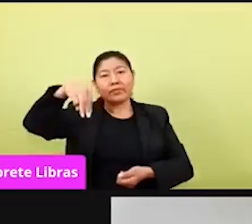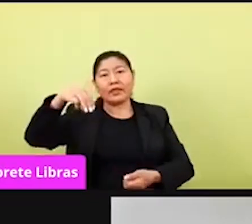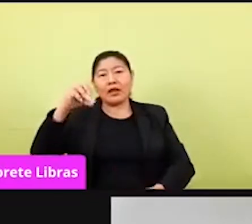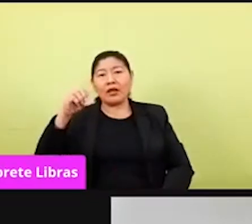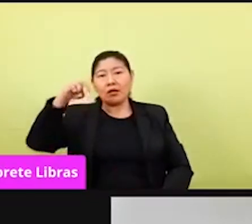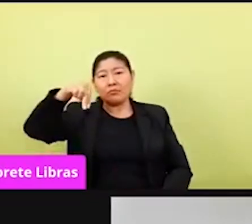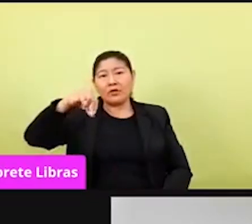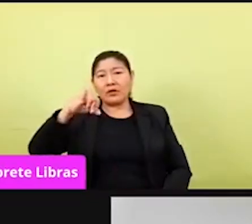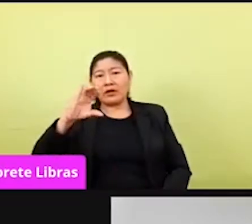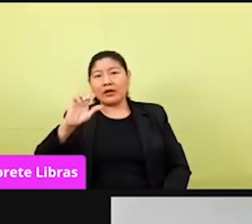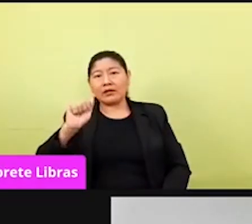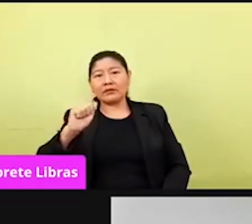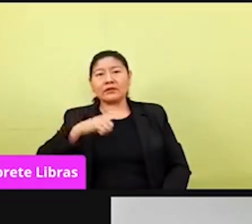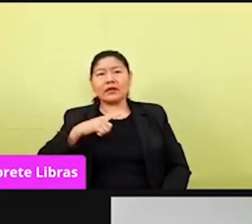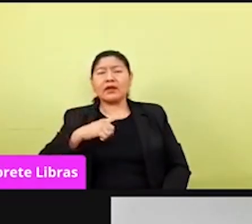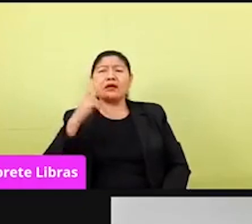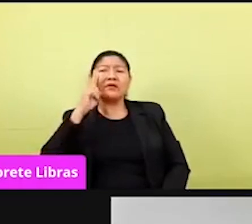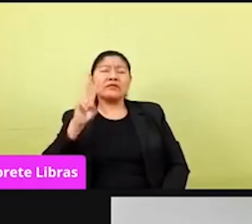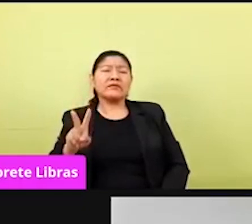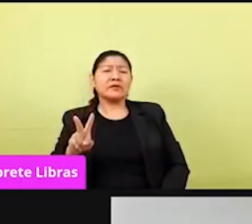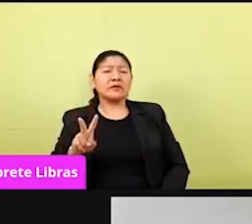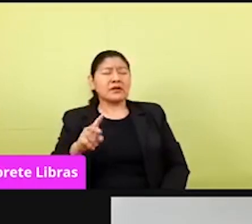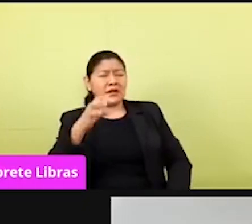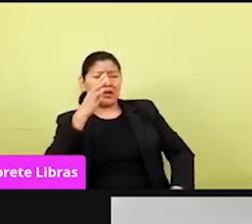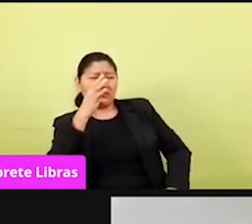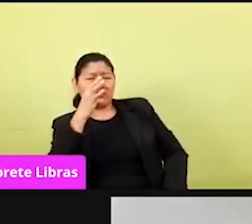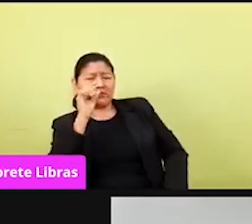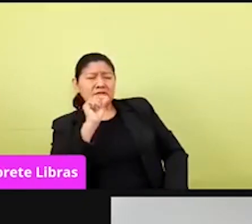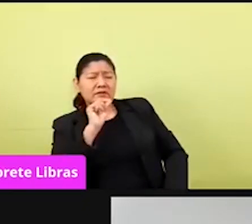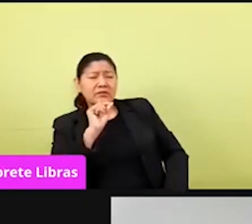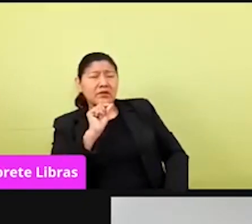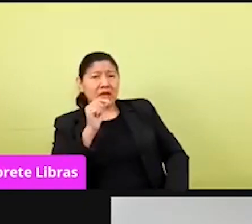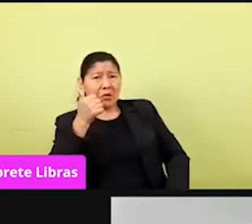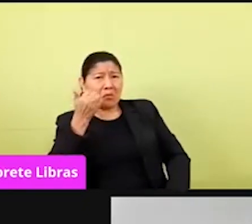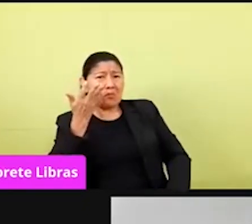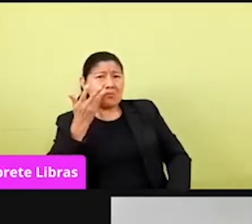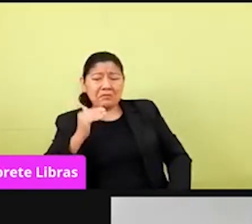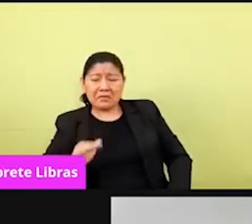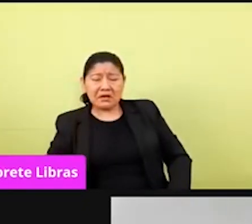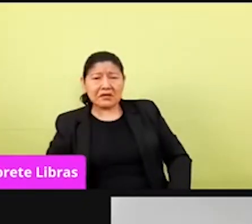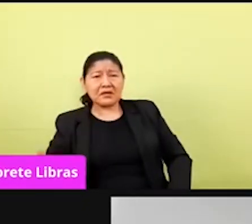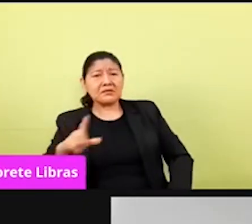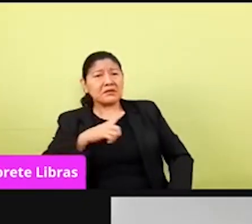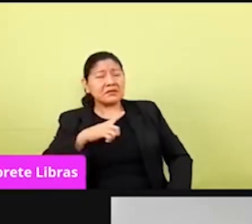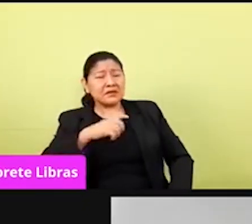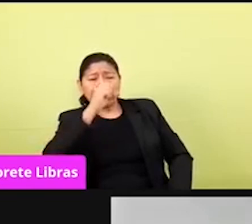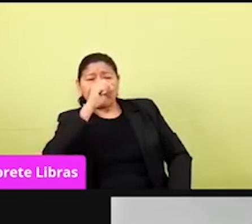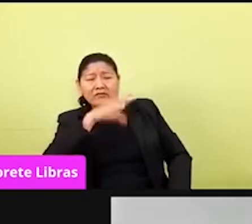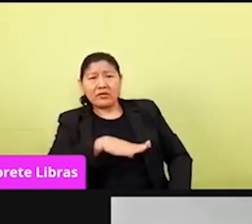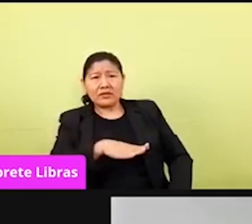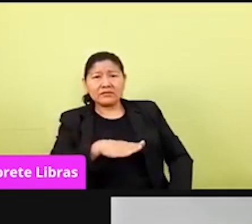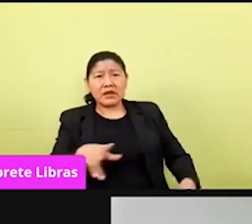identificar quando uma criança está vivendo violência por parte de um padrasto? mas o medo interfere de se abrir para uma